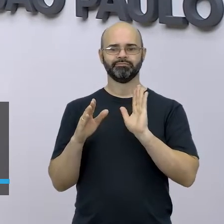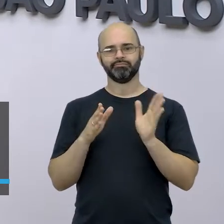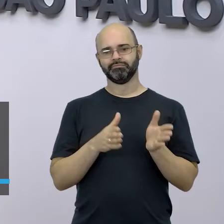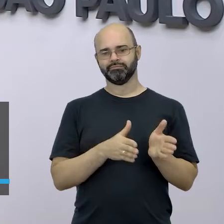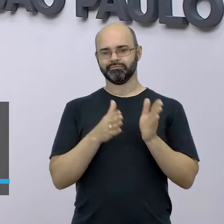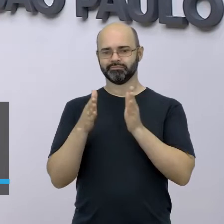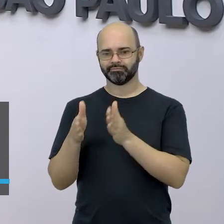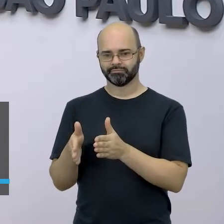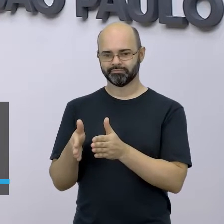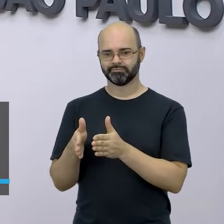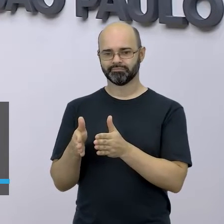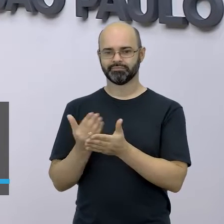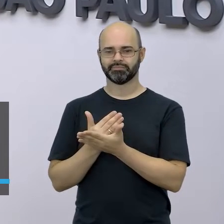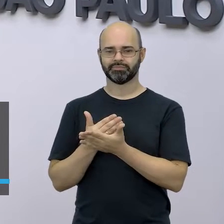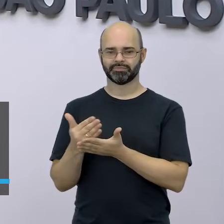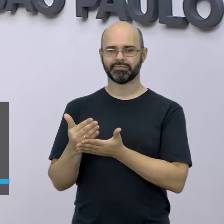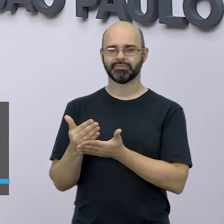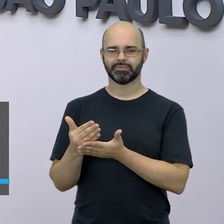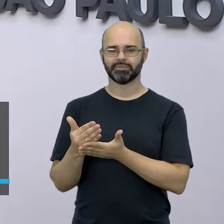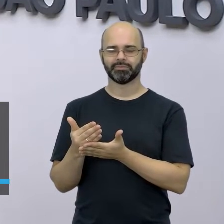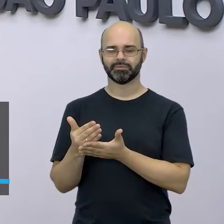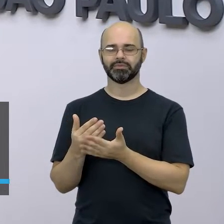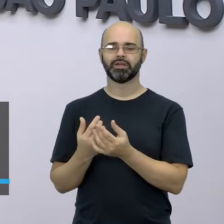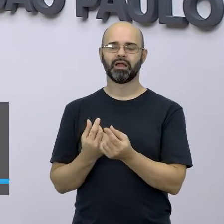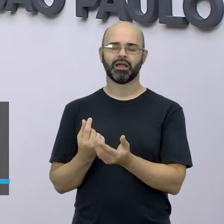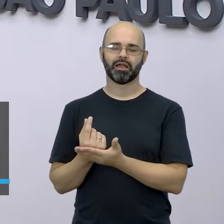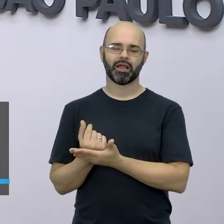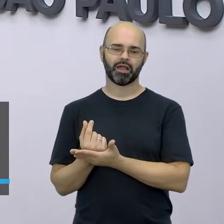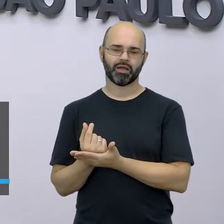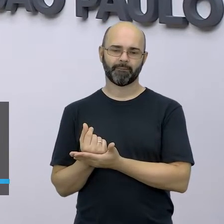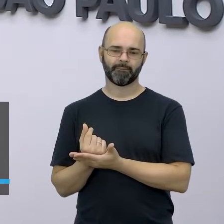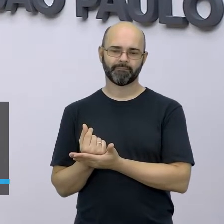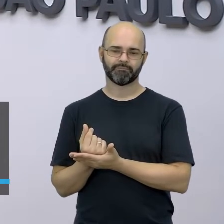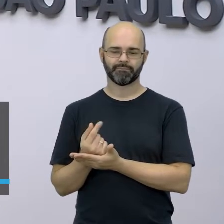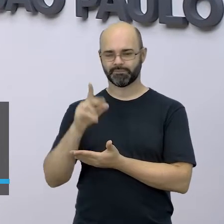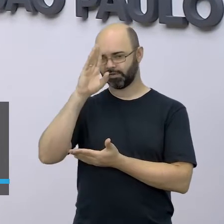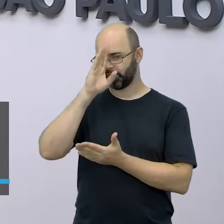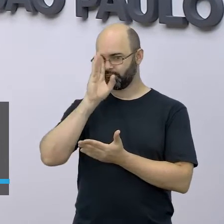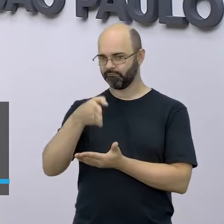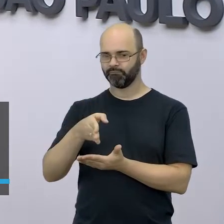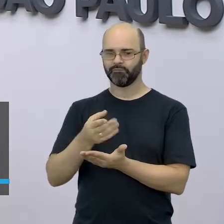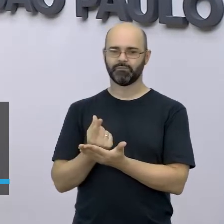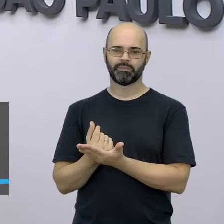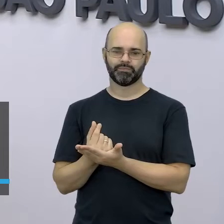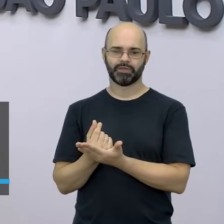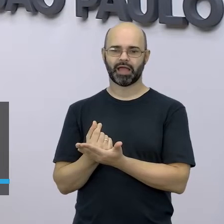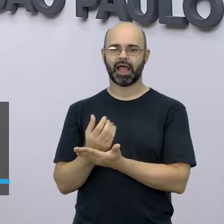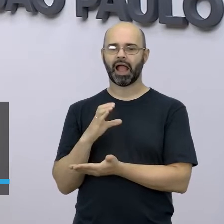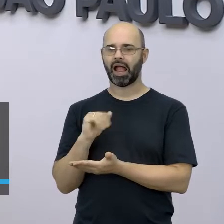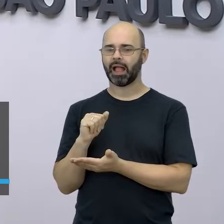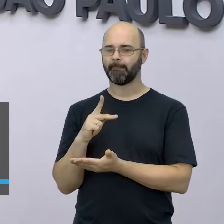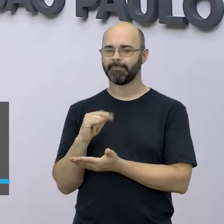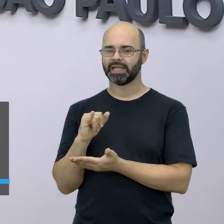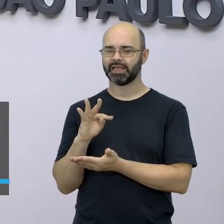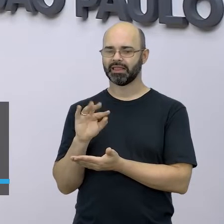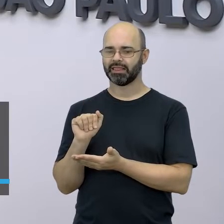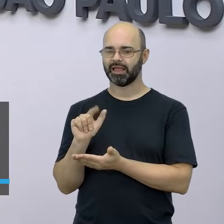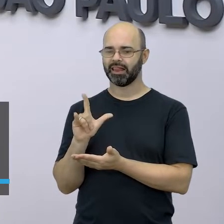passou a ter a economia capitalista como predominante. Então é interessante também